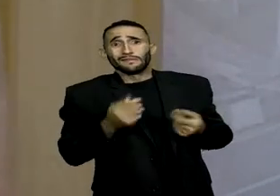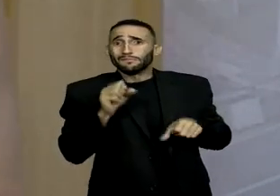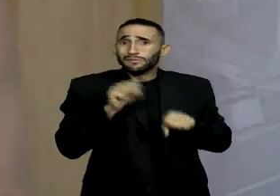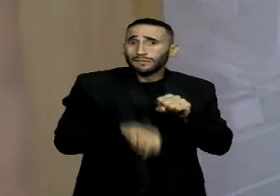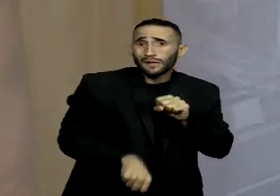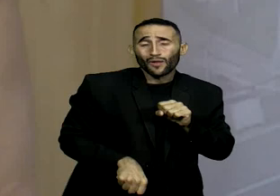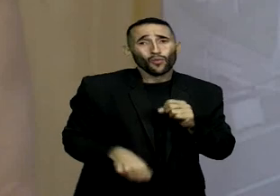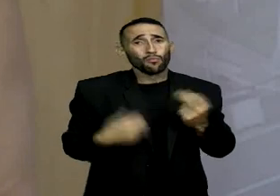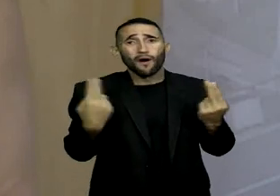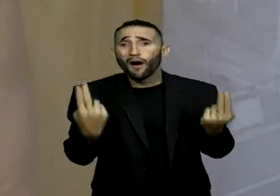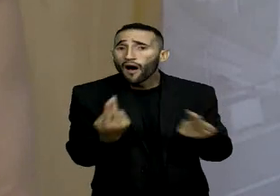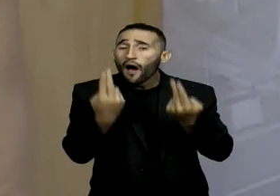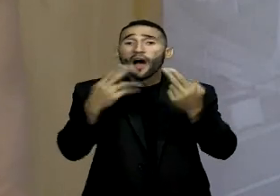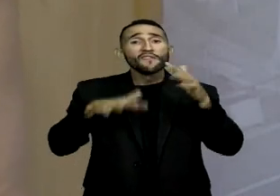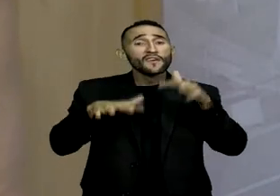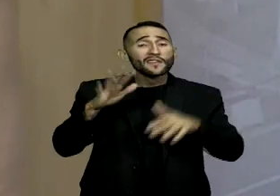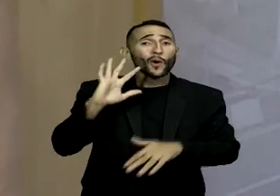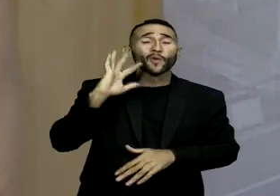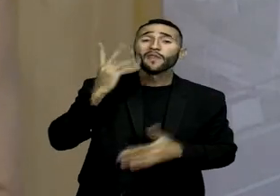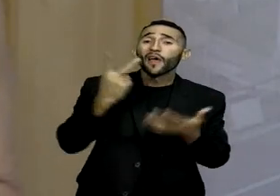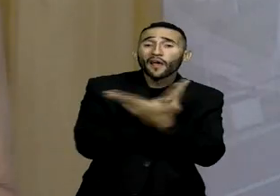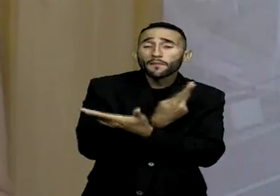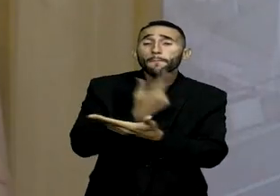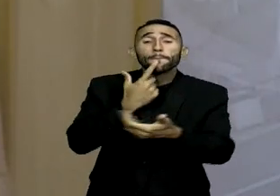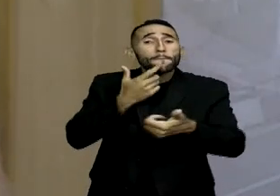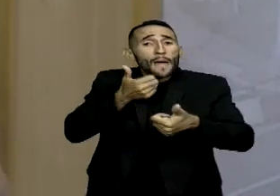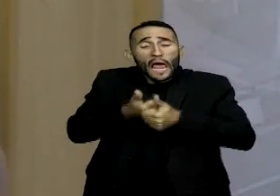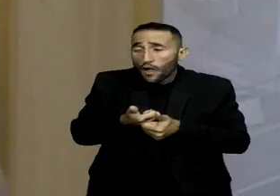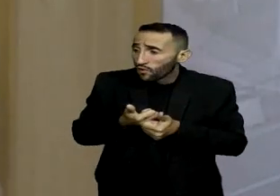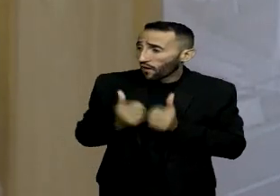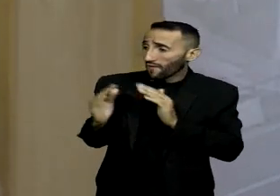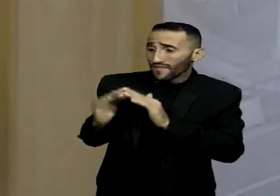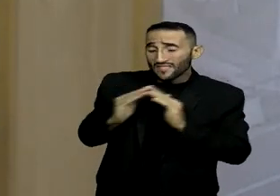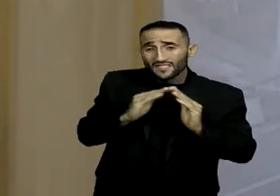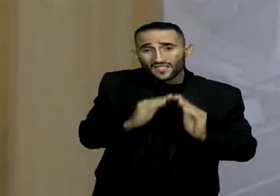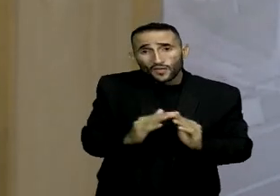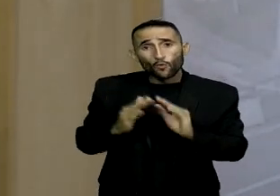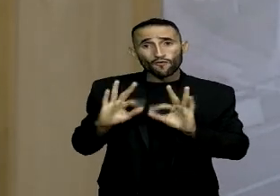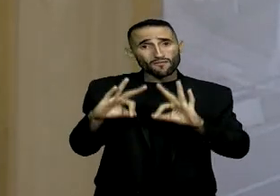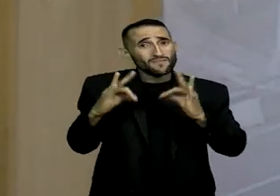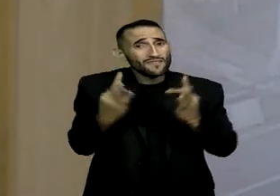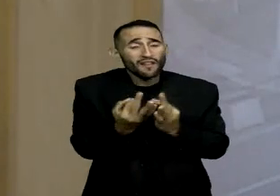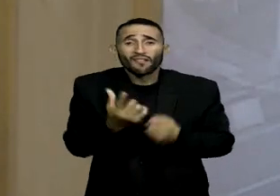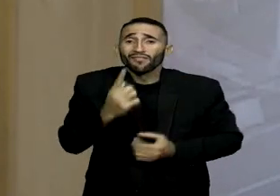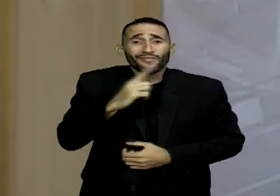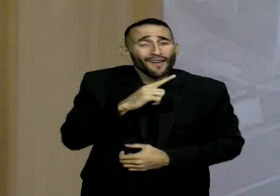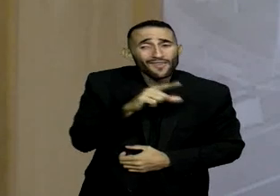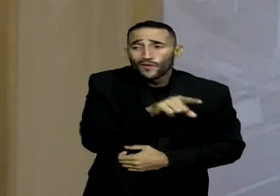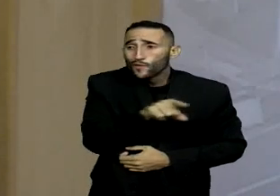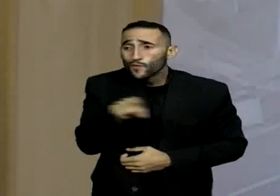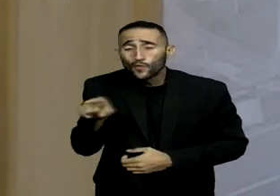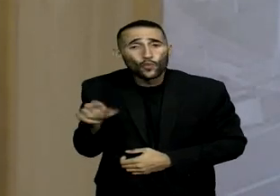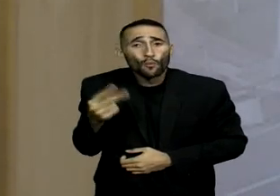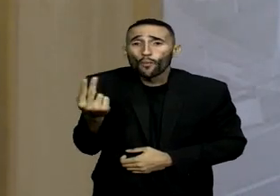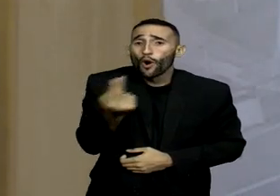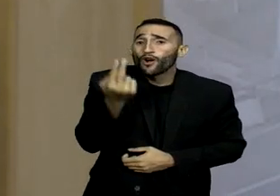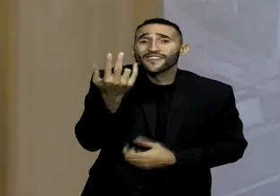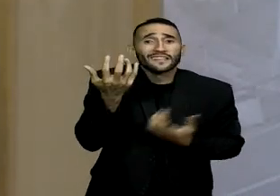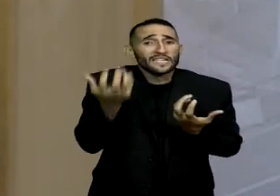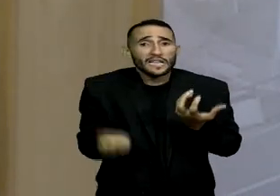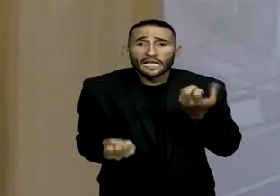gente imagina. Não é algo distante. E nós não podemos ouvir essas atrocidades, ver esses abusos, essas